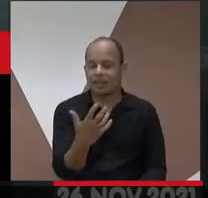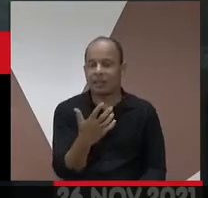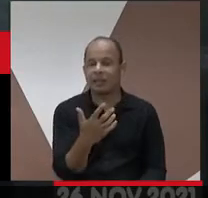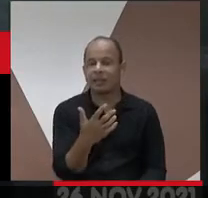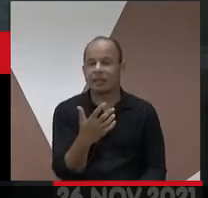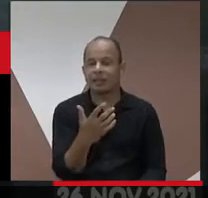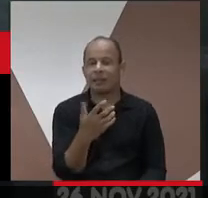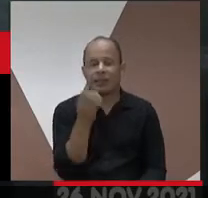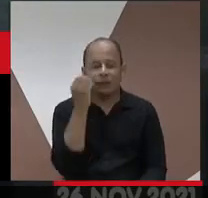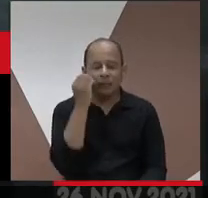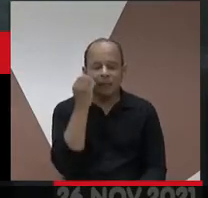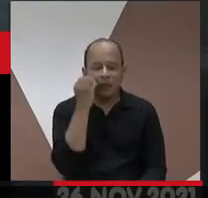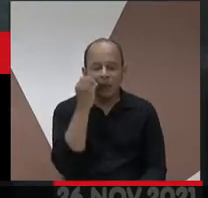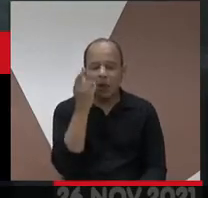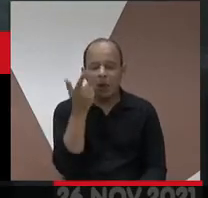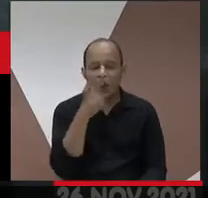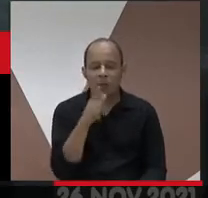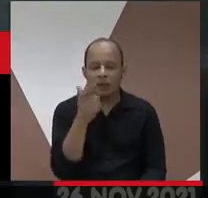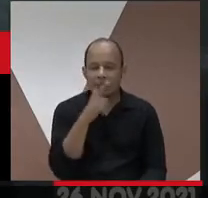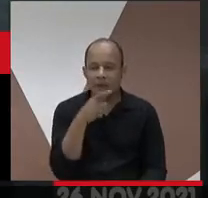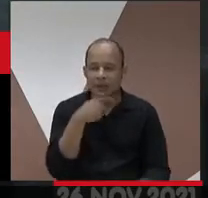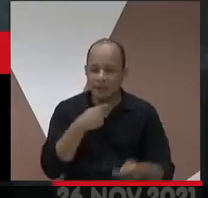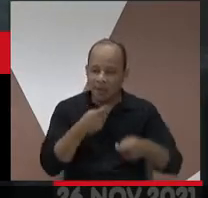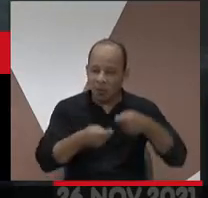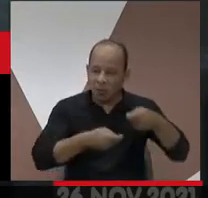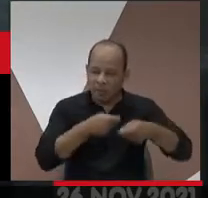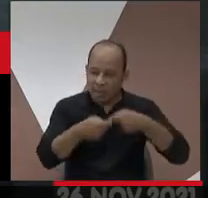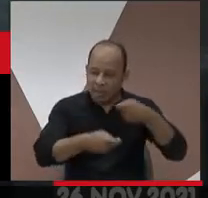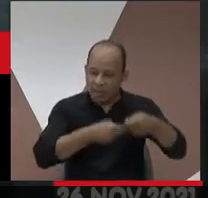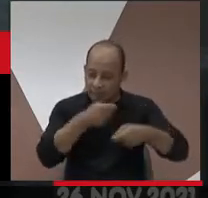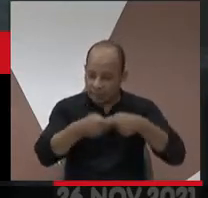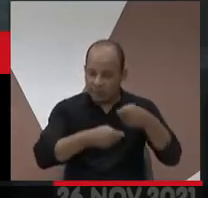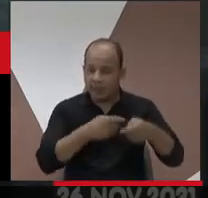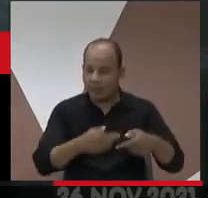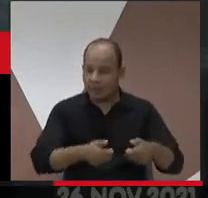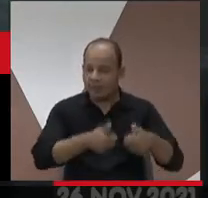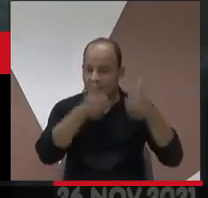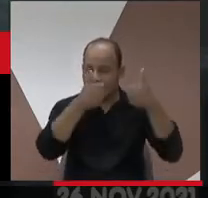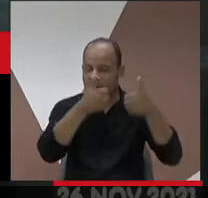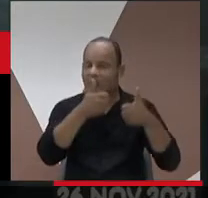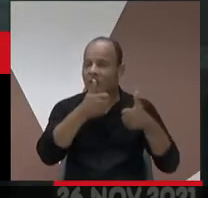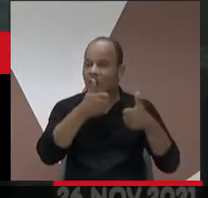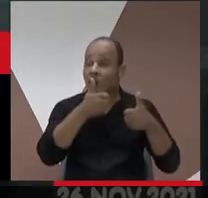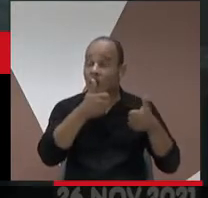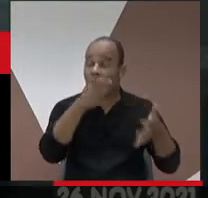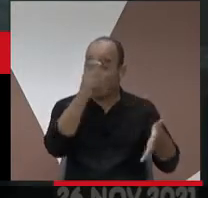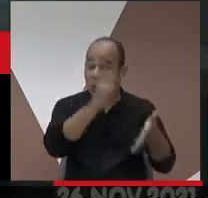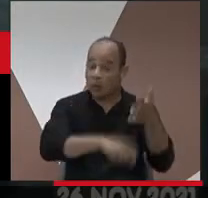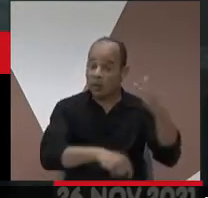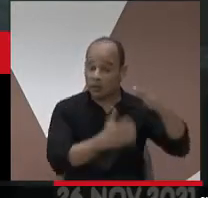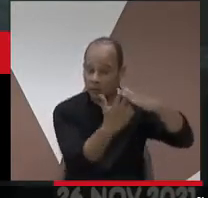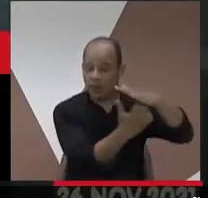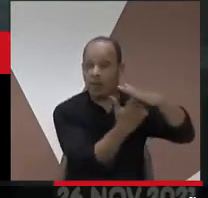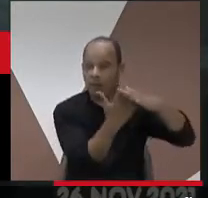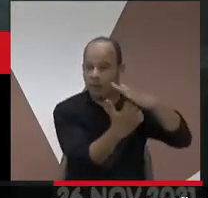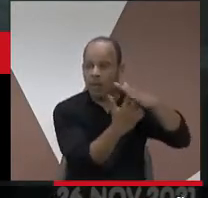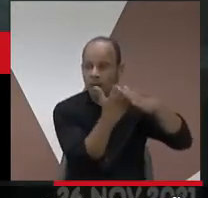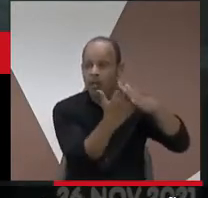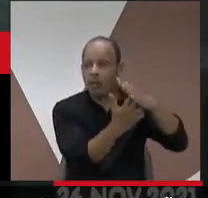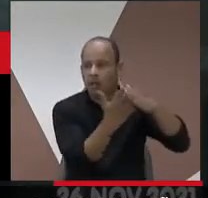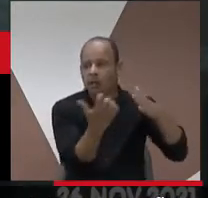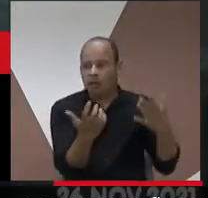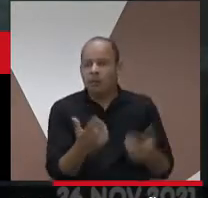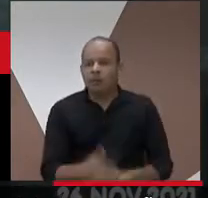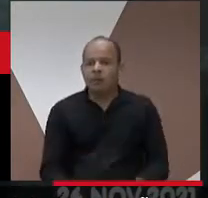de negócio. Ou seja, você quer melhorar os seus negócios, contrata a Century, que ela transforma água em vinho,